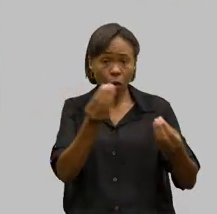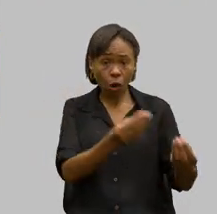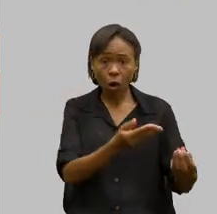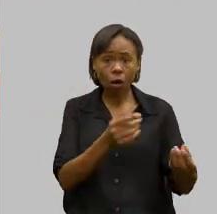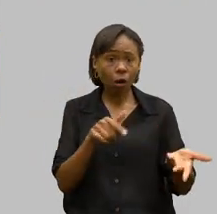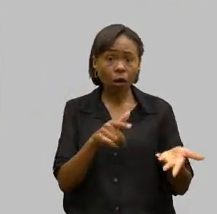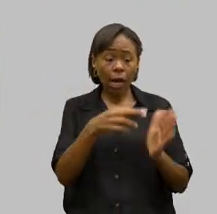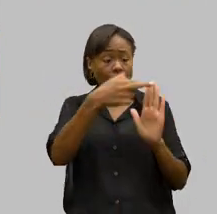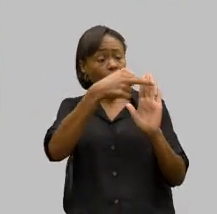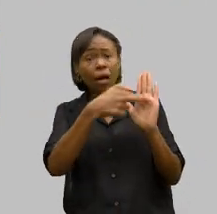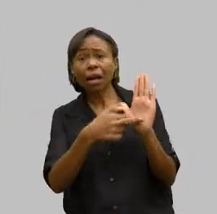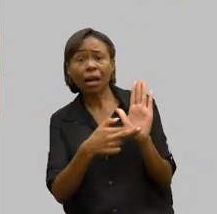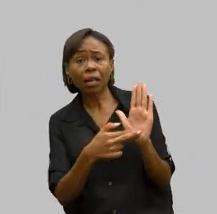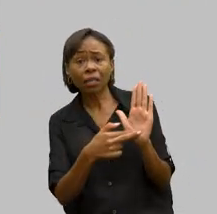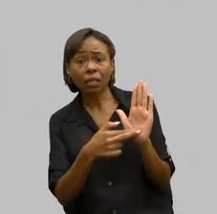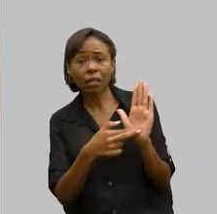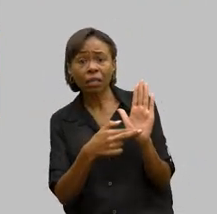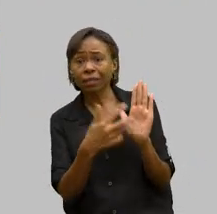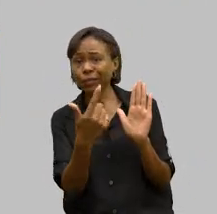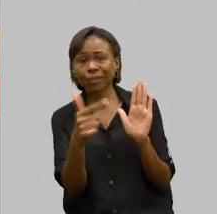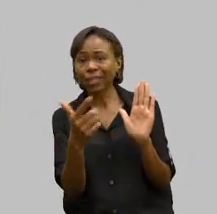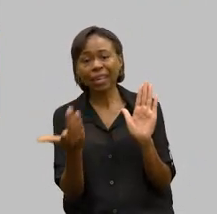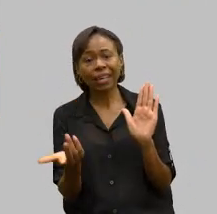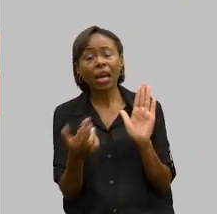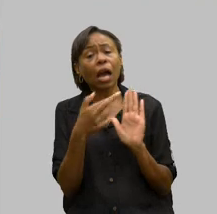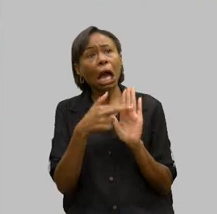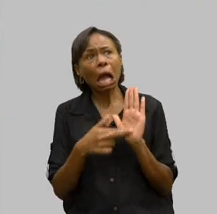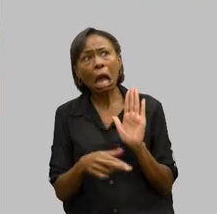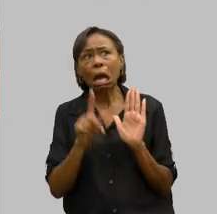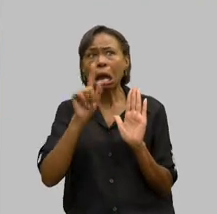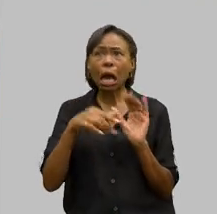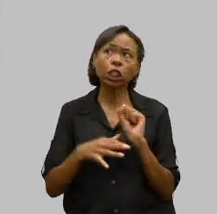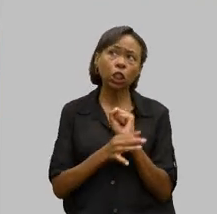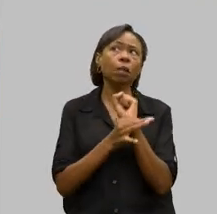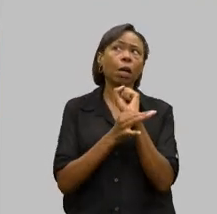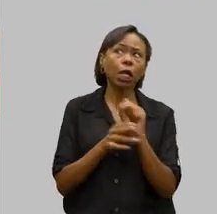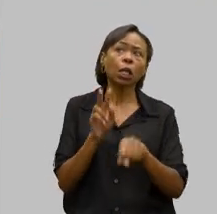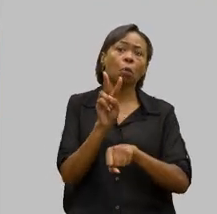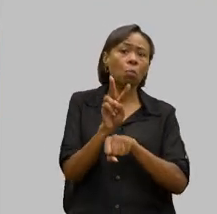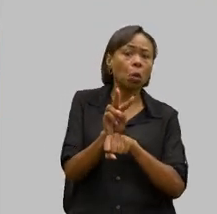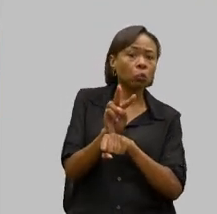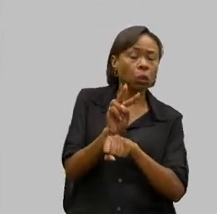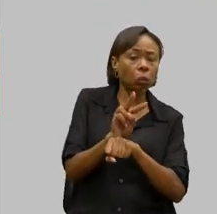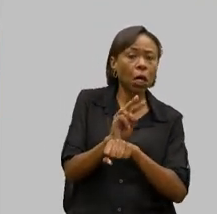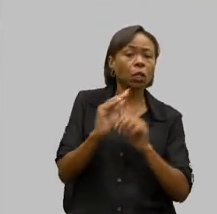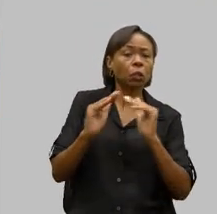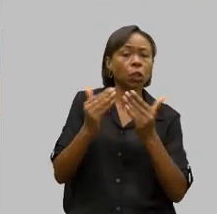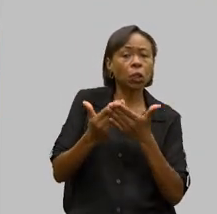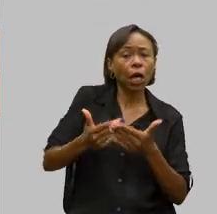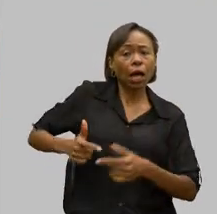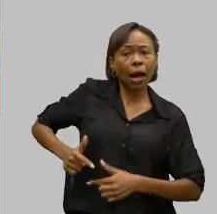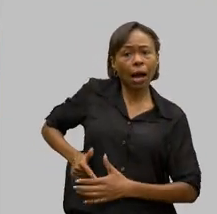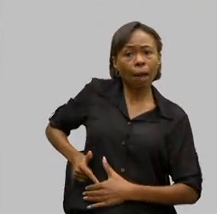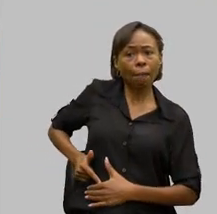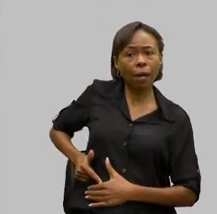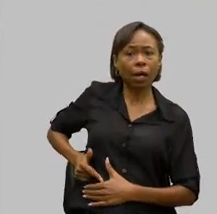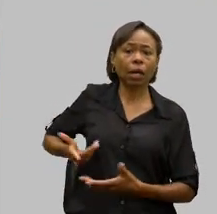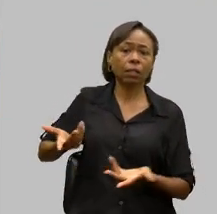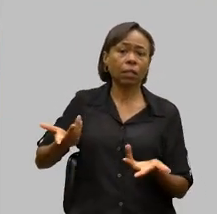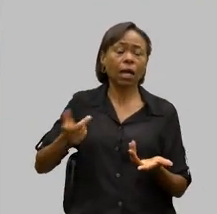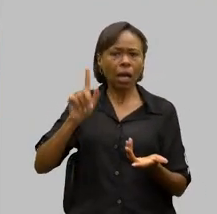tem regra. O critério é que faça segurança, vigilância patrimonial ostensiva e armada. Esse é o critério da